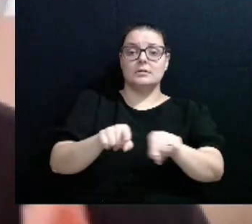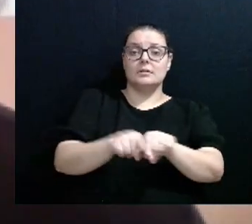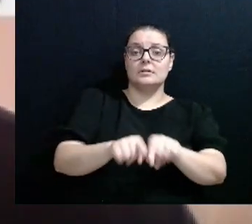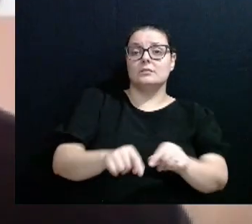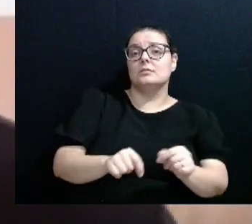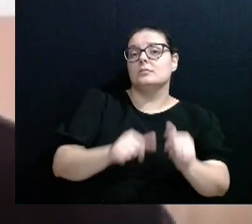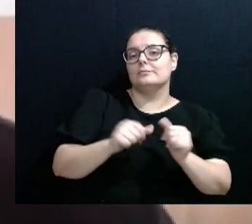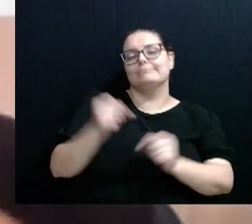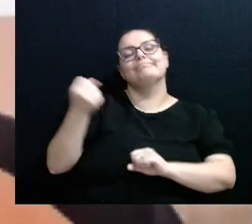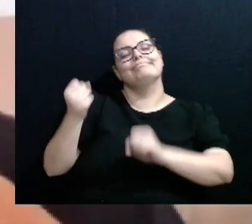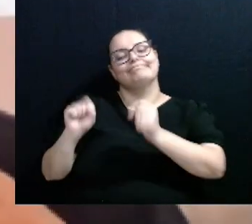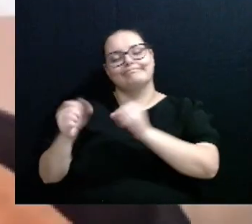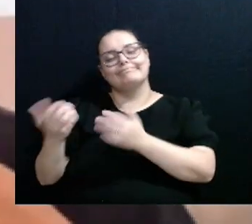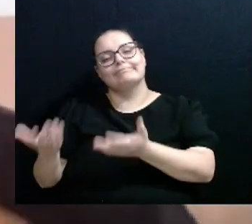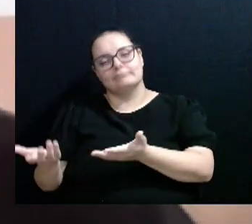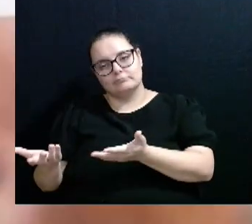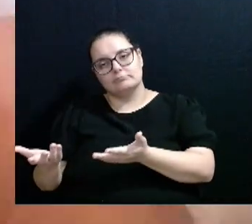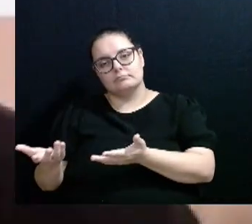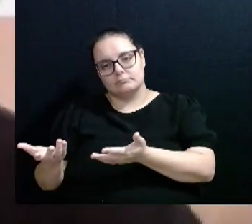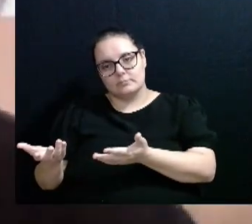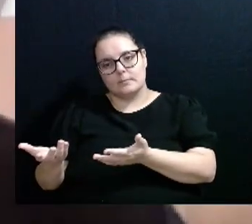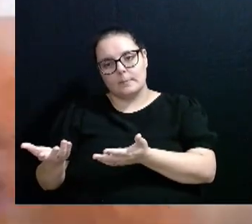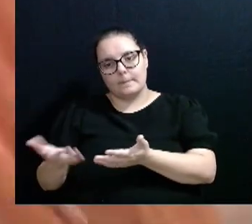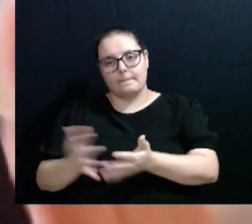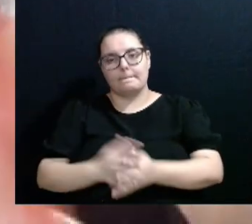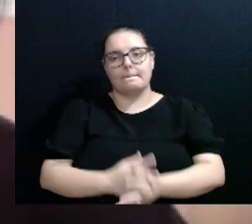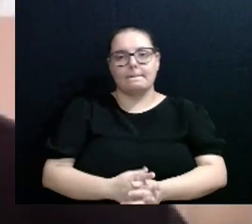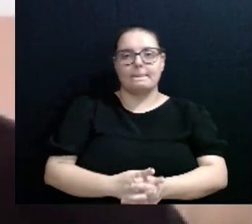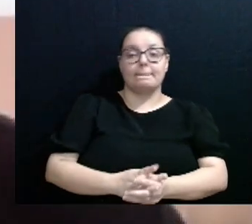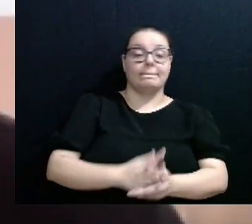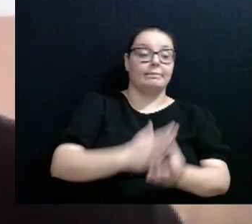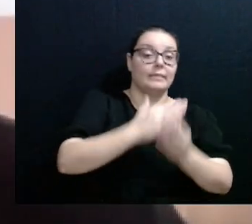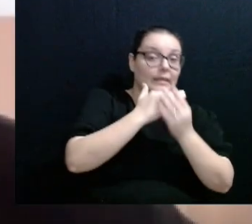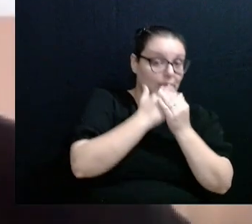indústria, ou seja, os lanches, por exemplo,